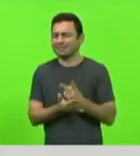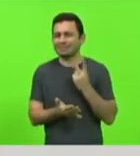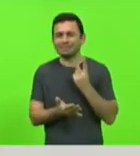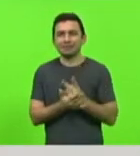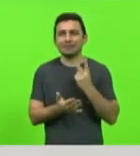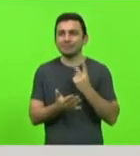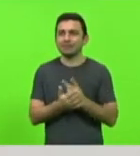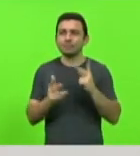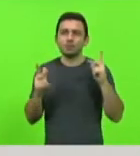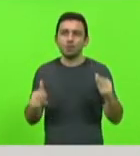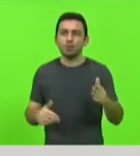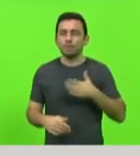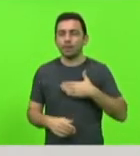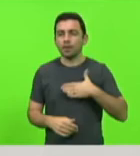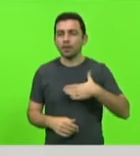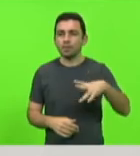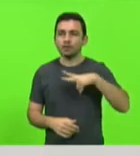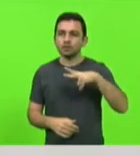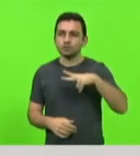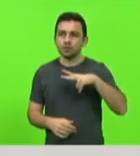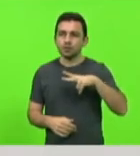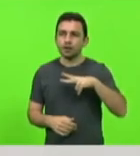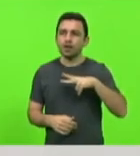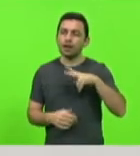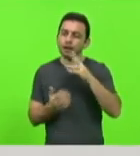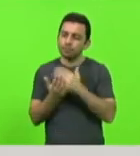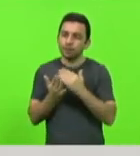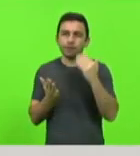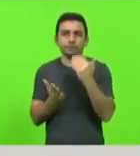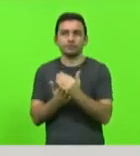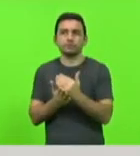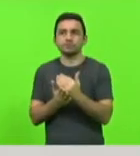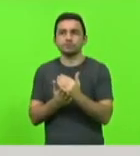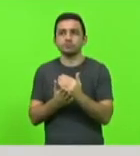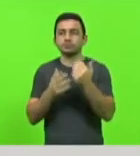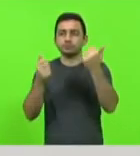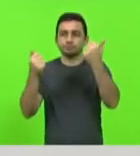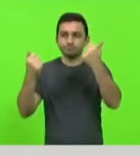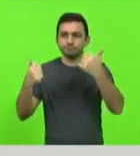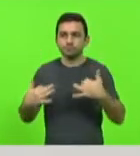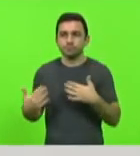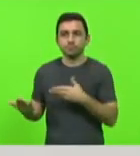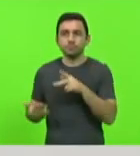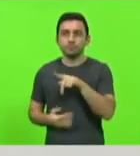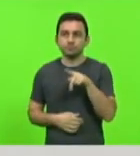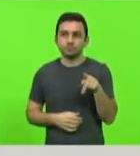vêm no meu particular, falam mais coisas ainda desse professor. Infelizmente, os professores aí, eles ficam